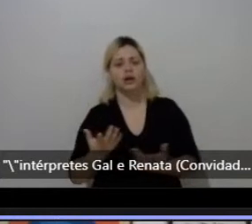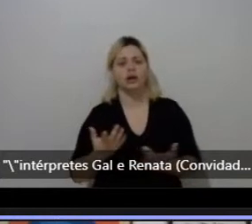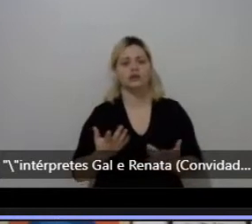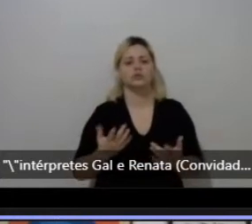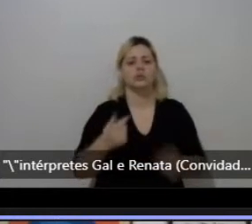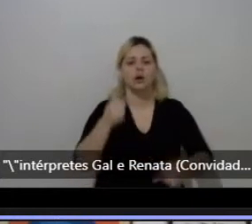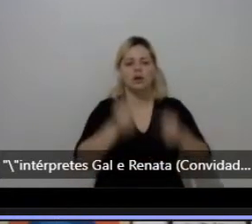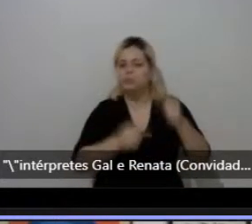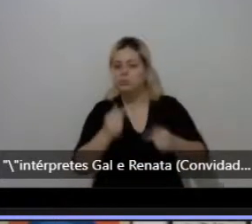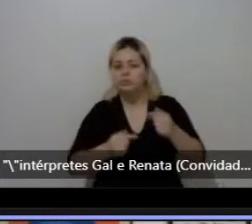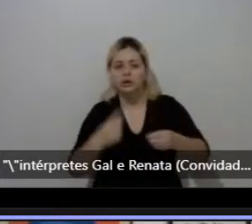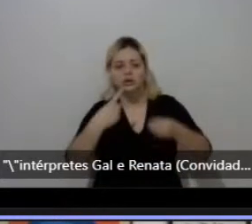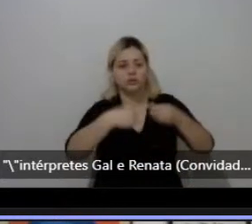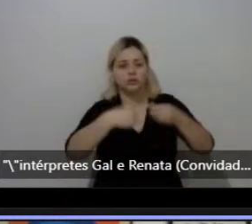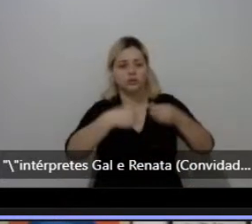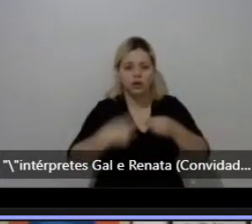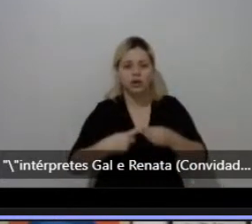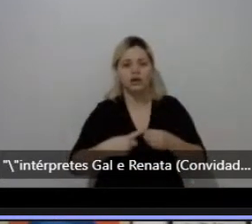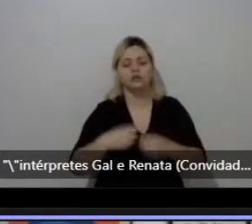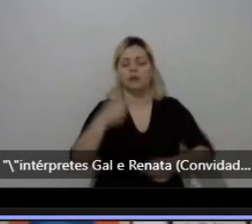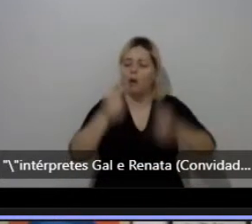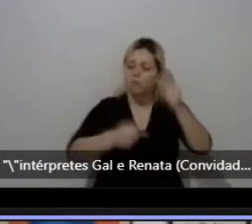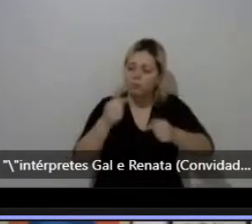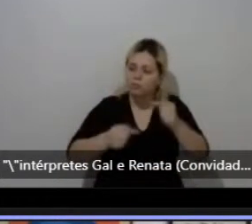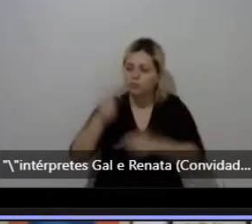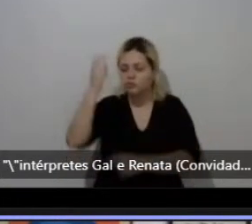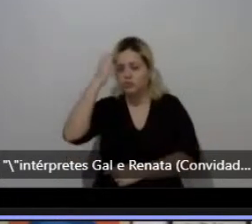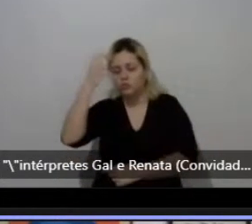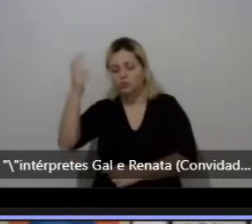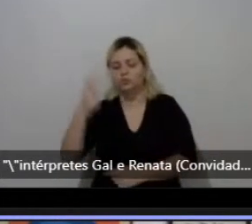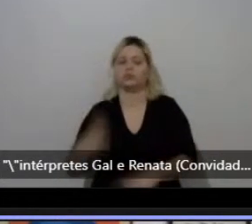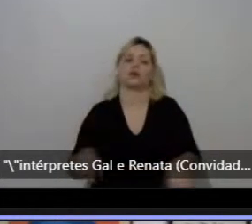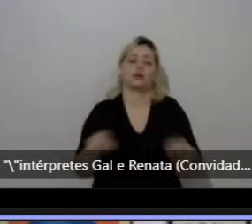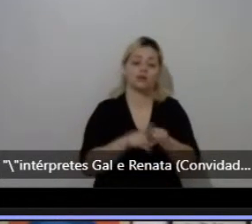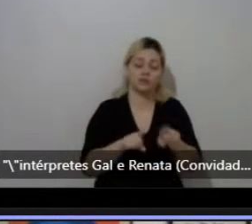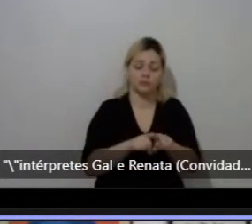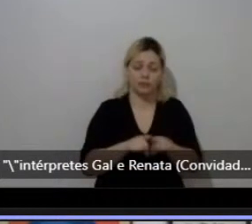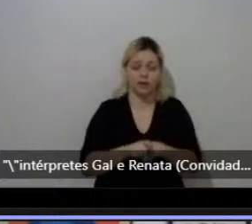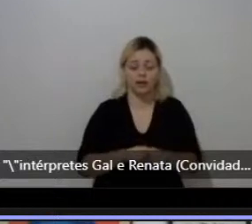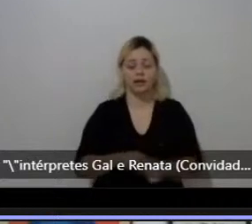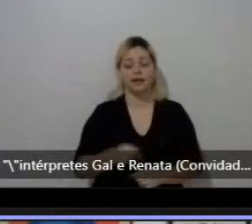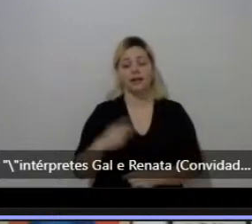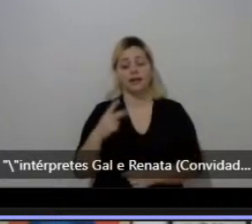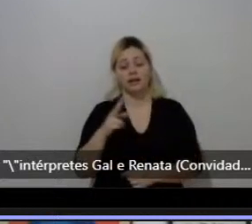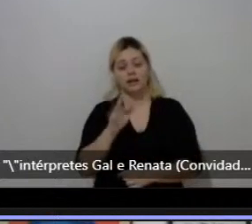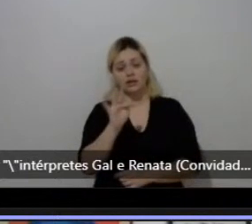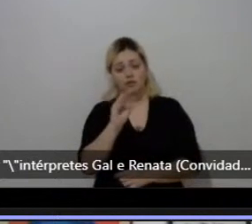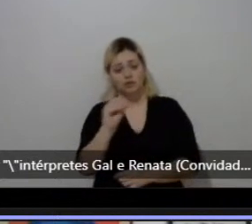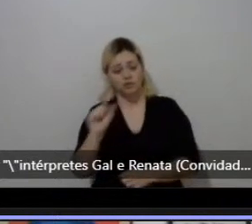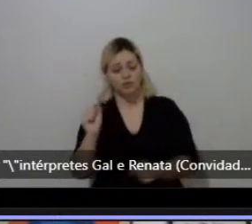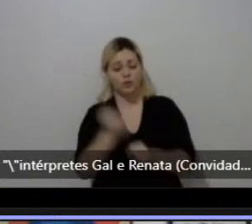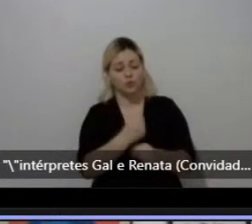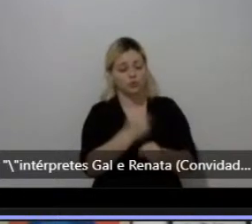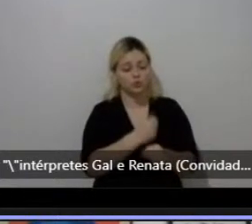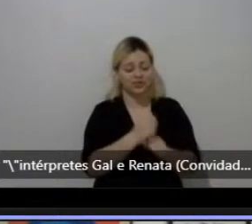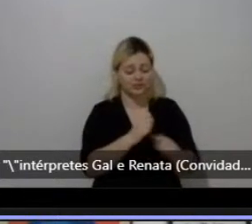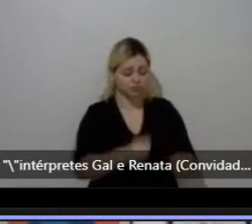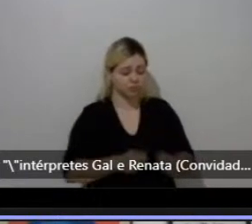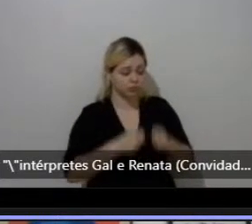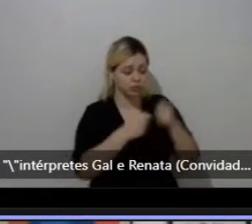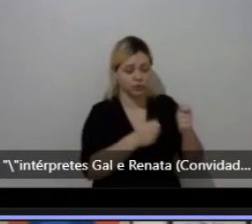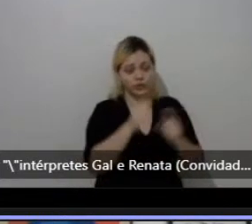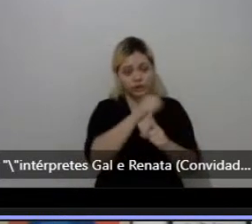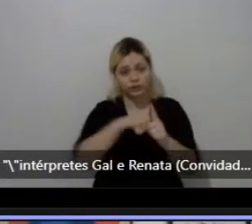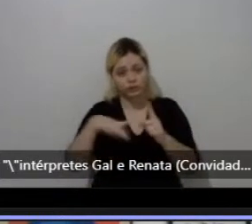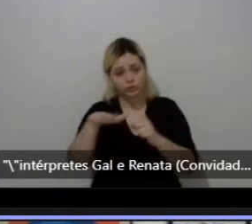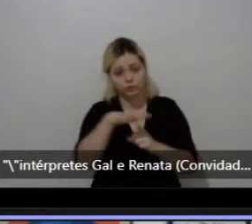De democracia e cidadania, da participação democrática que foi construída pela luta social lá nos idos do Estatuto da